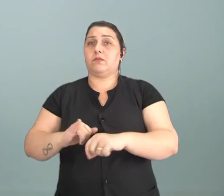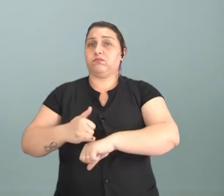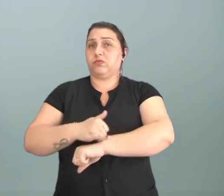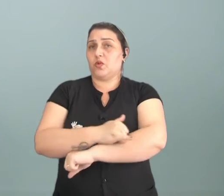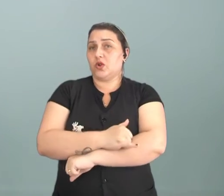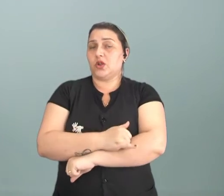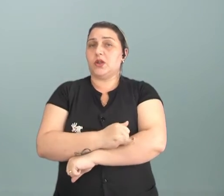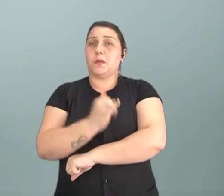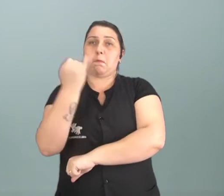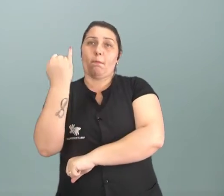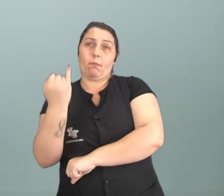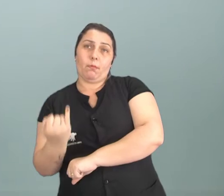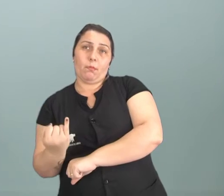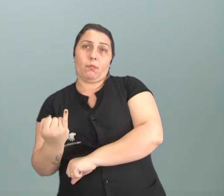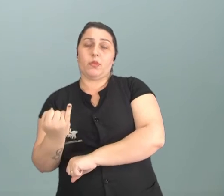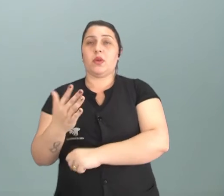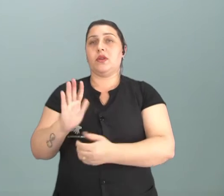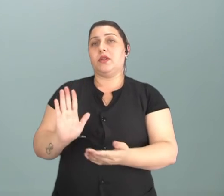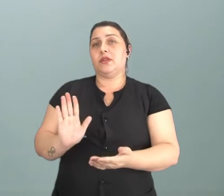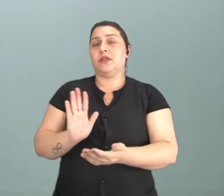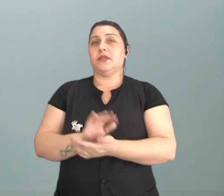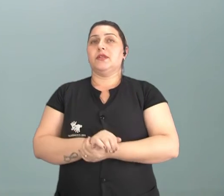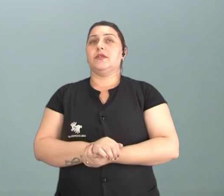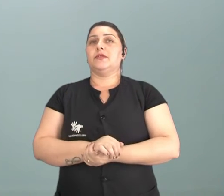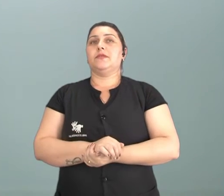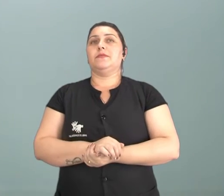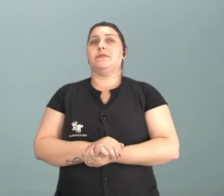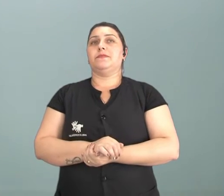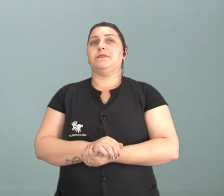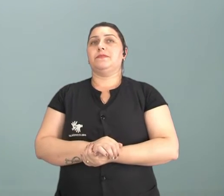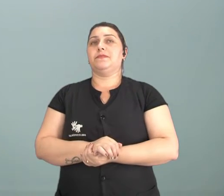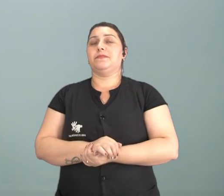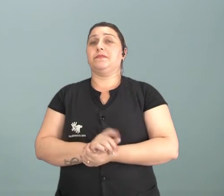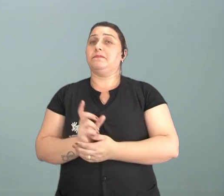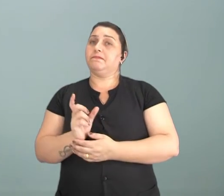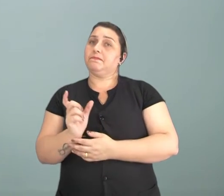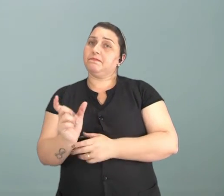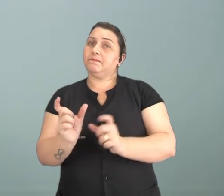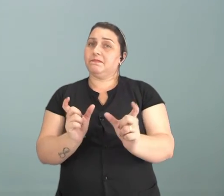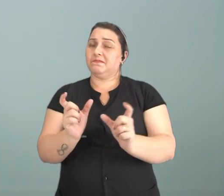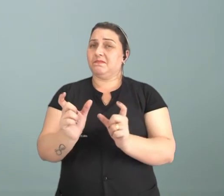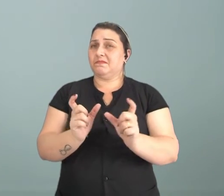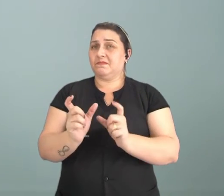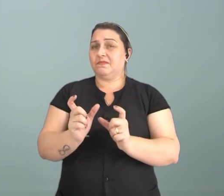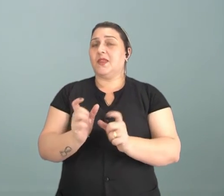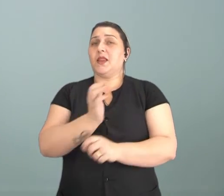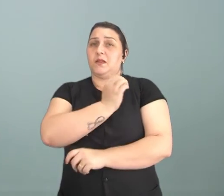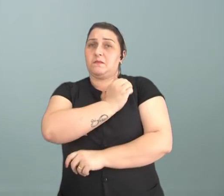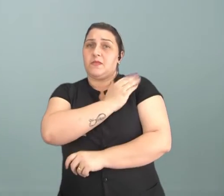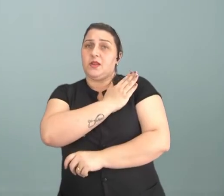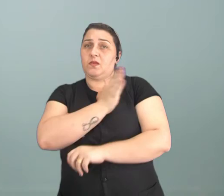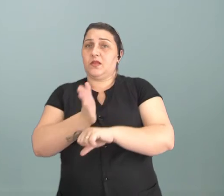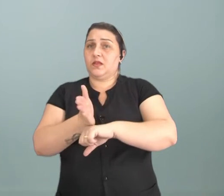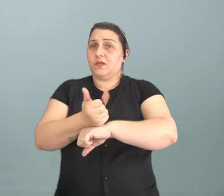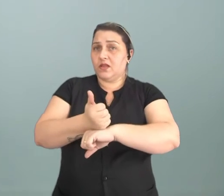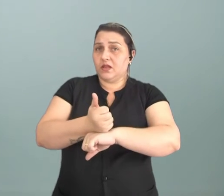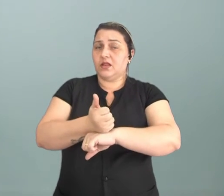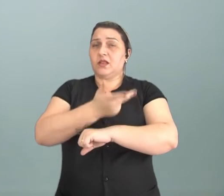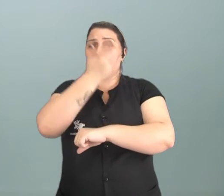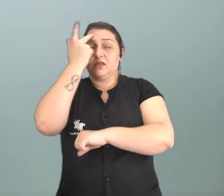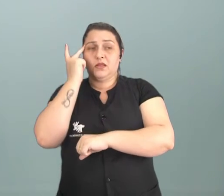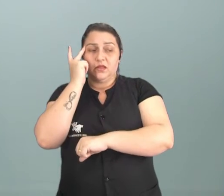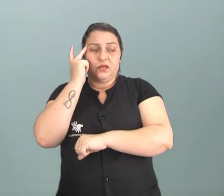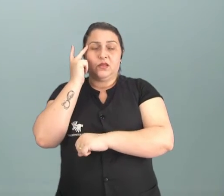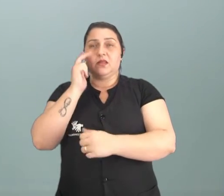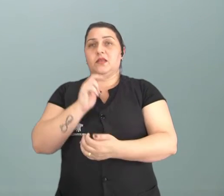mais, né, forte que a outra. Então esses termos, esses preconceitos, as pessoas,